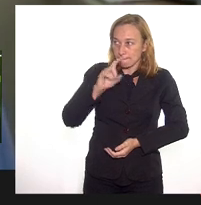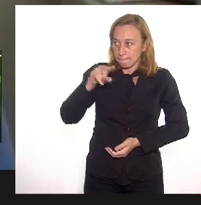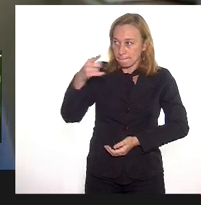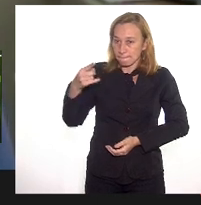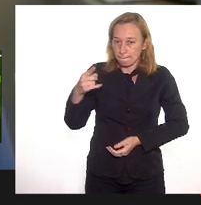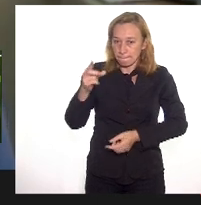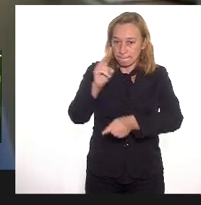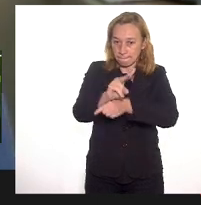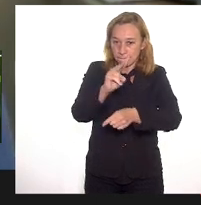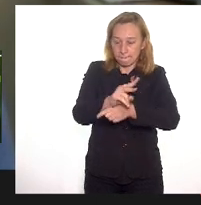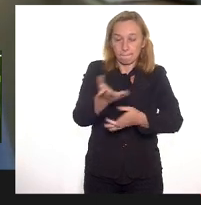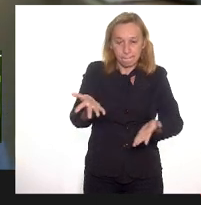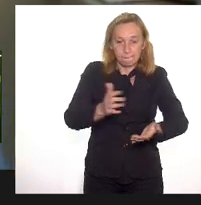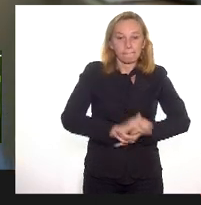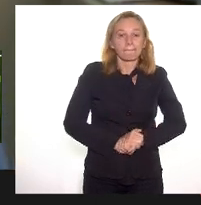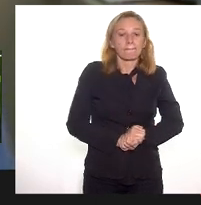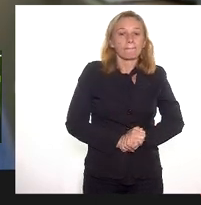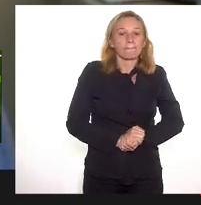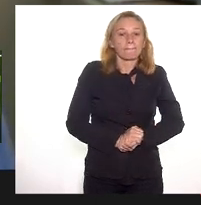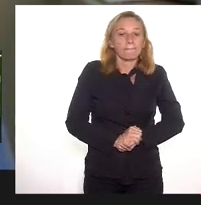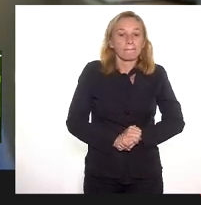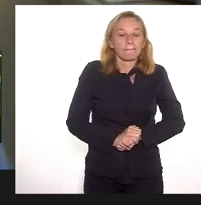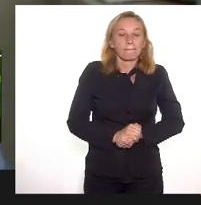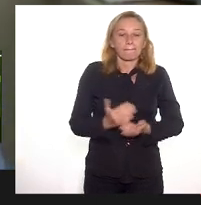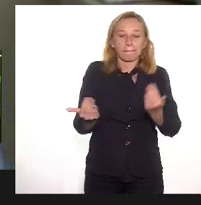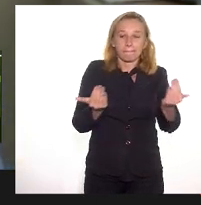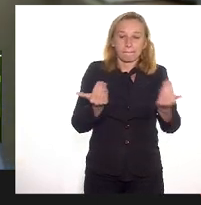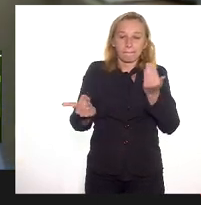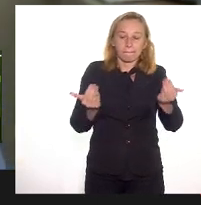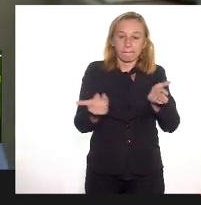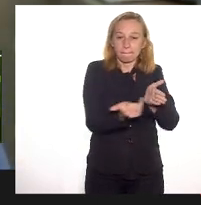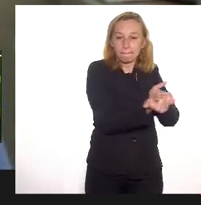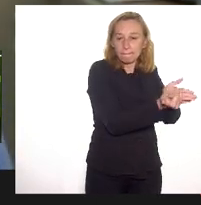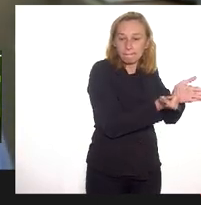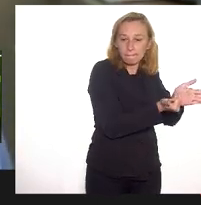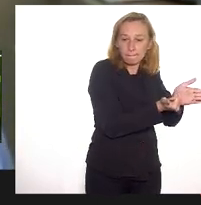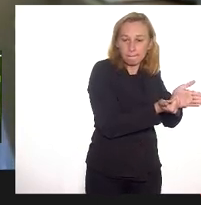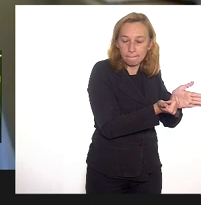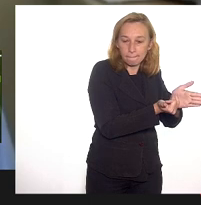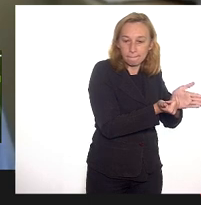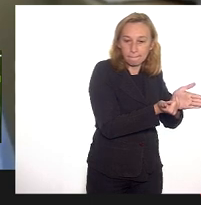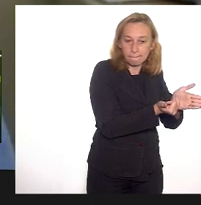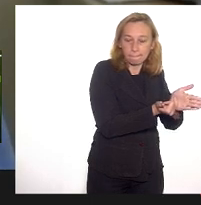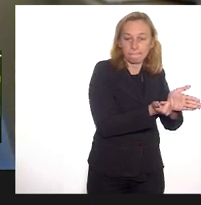defendem, da comparação com o imposto de renda.